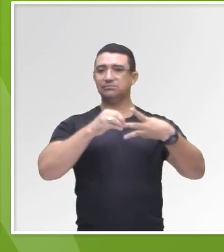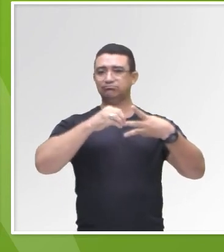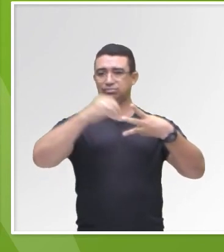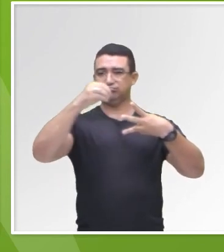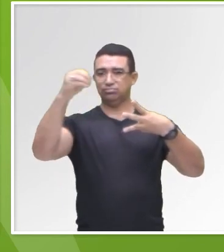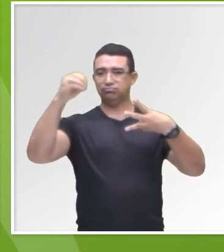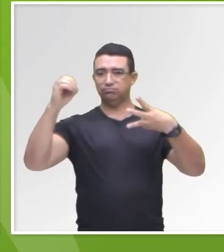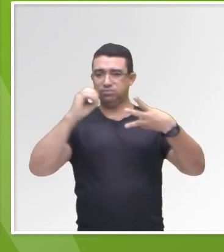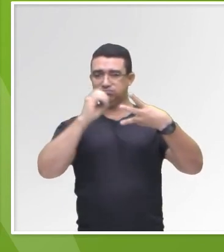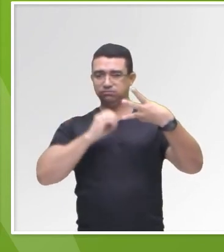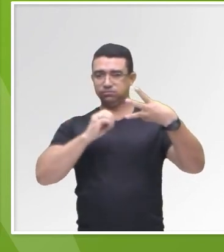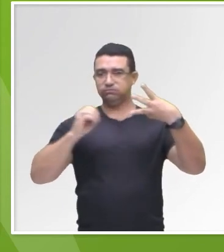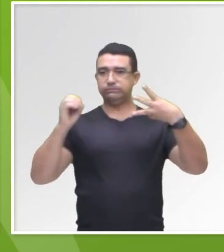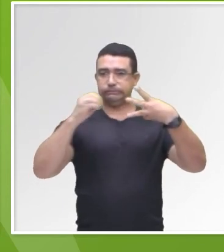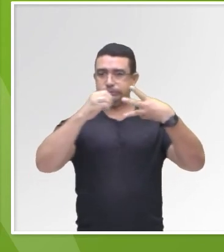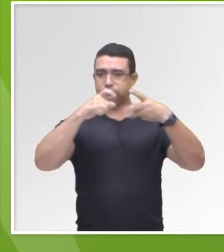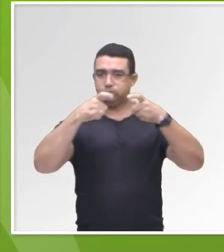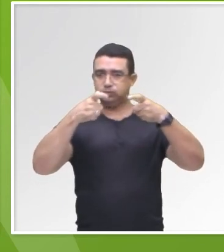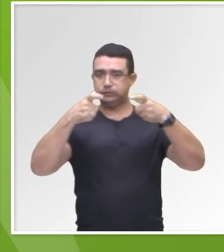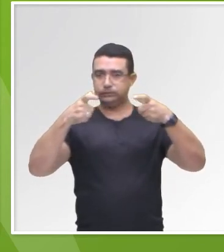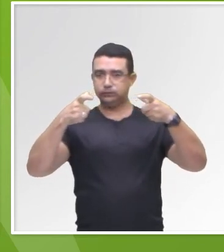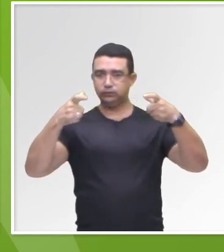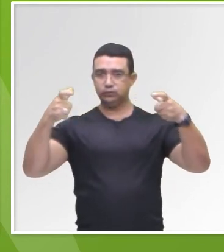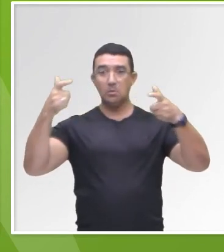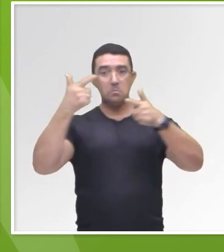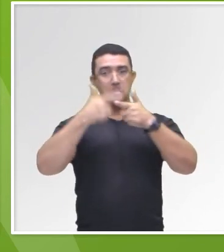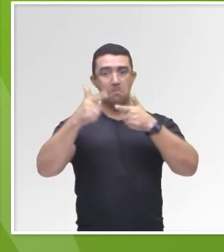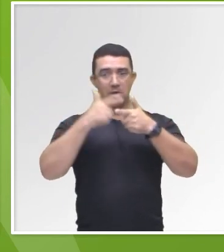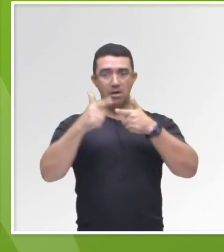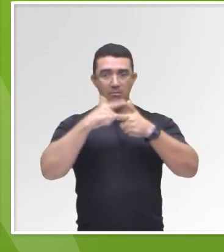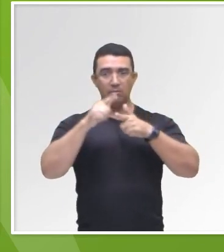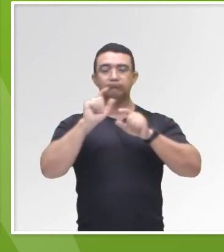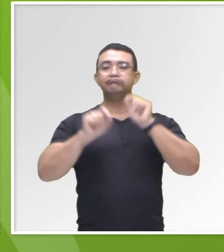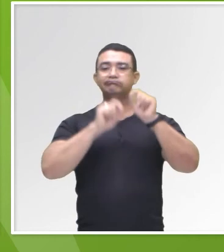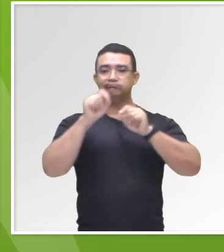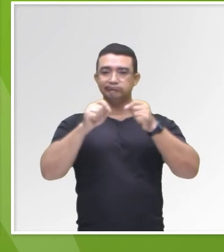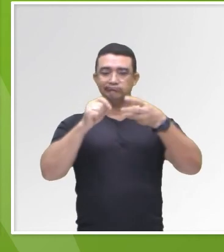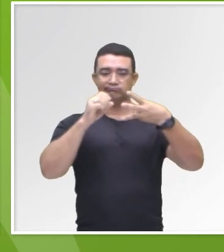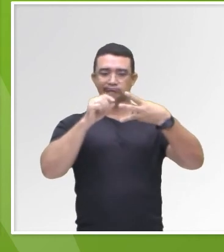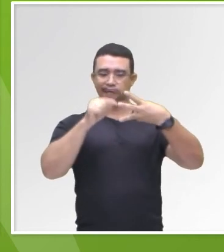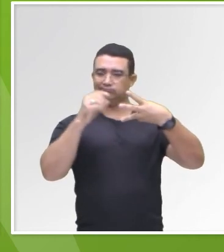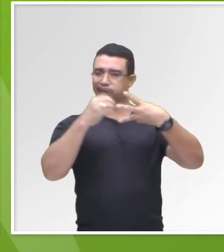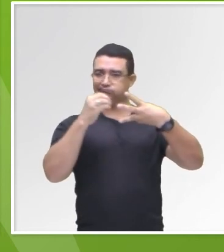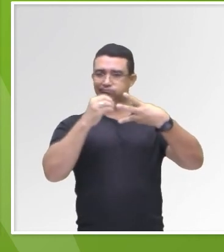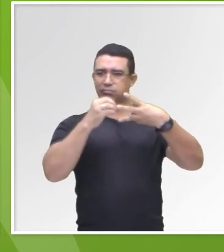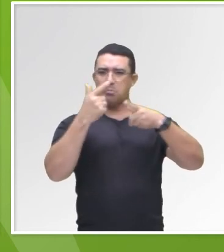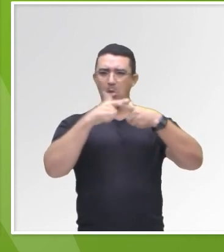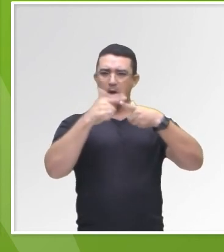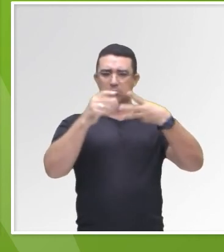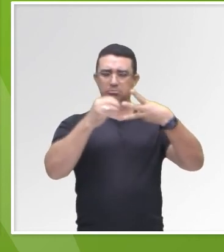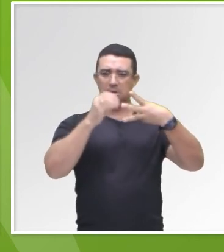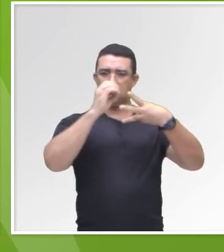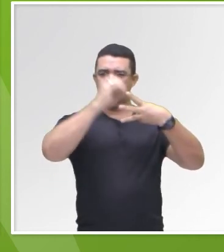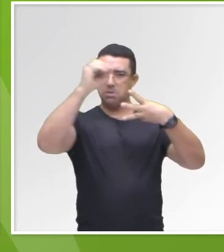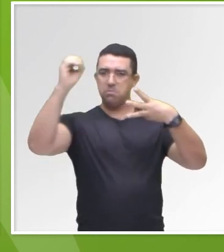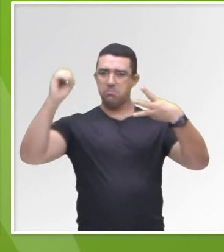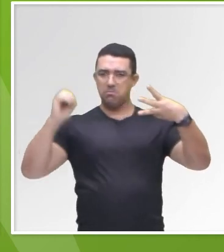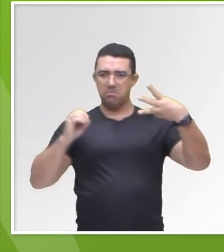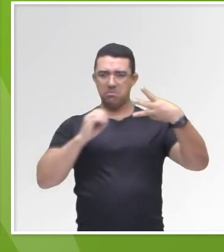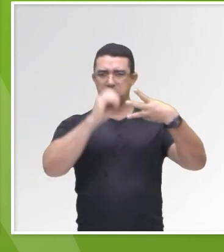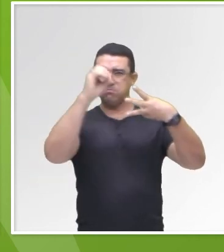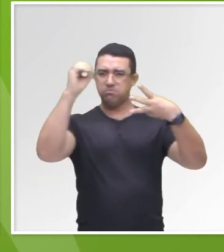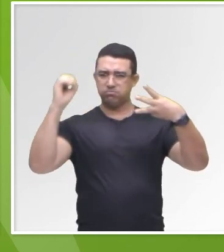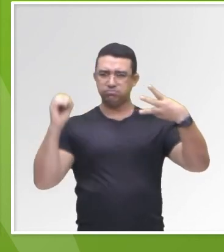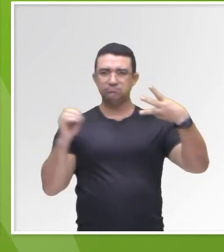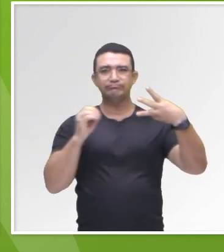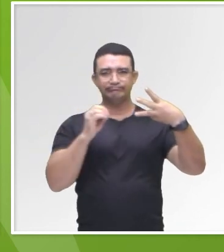morrer, mas ela continua se multiplicando ali com aquele defeito, e aí essa multiplicação de células defeituosas, né? Essas células malignas, é